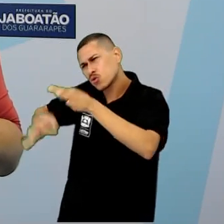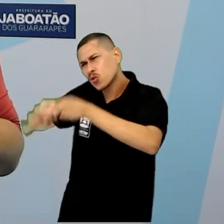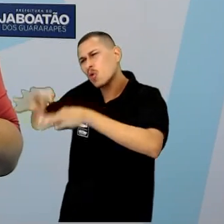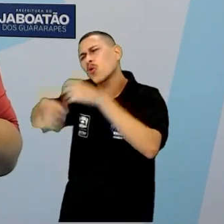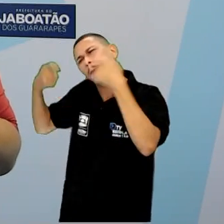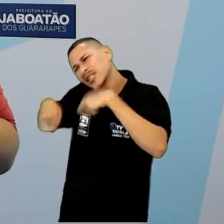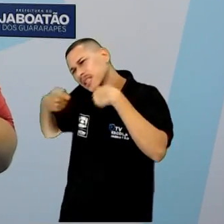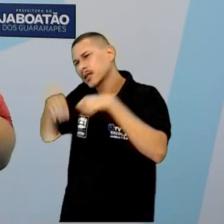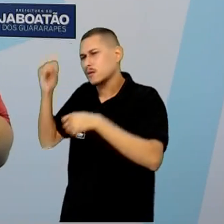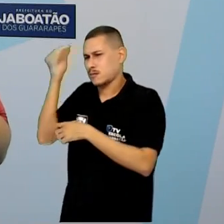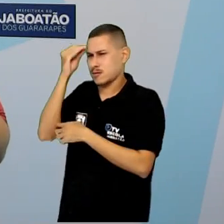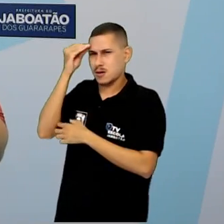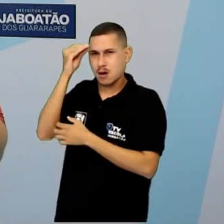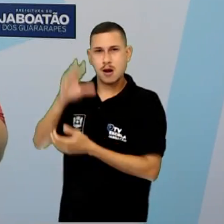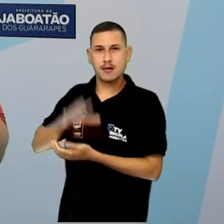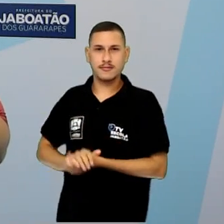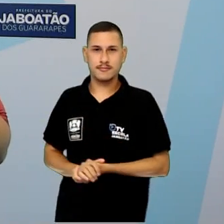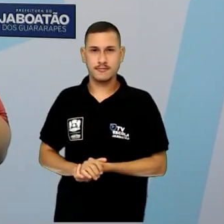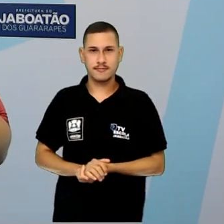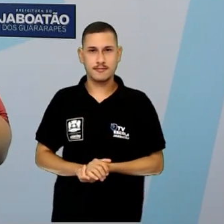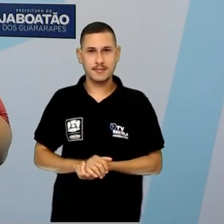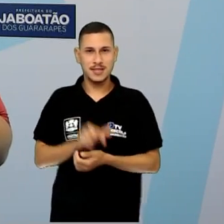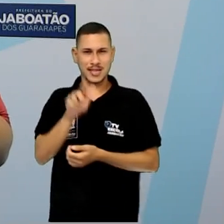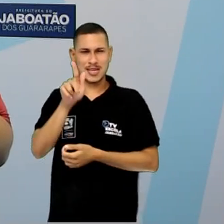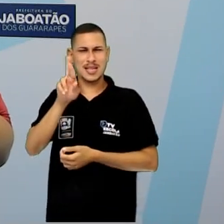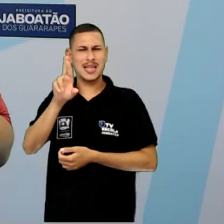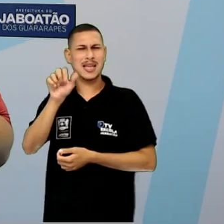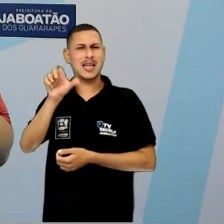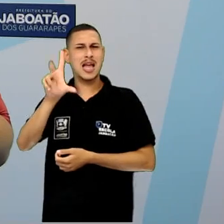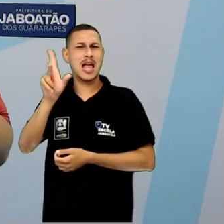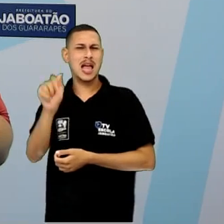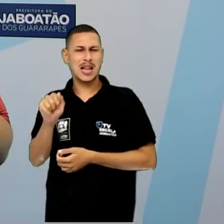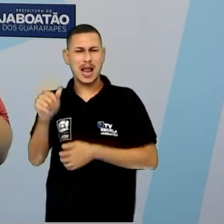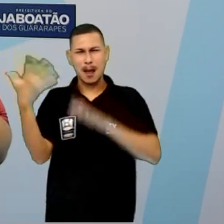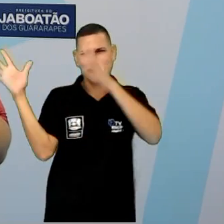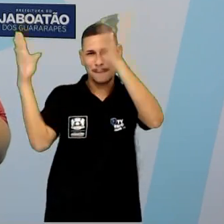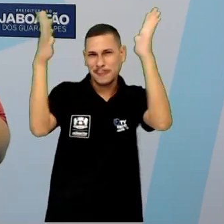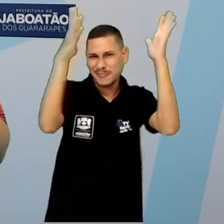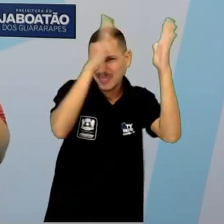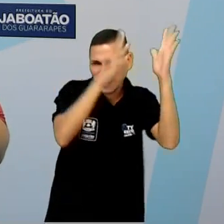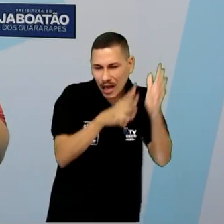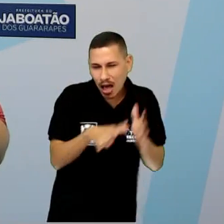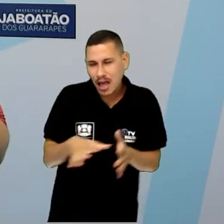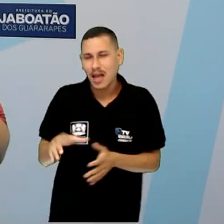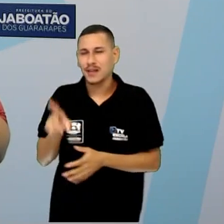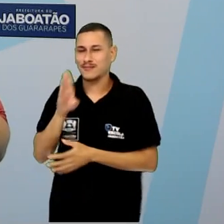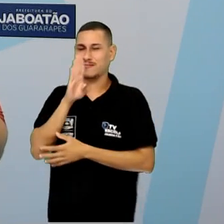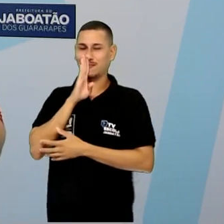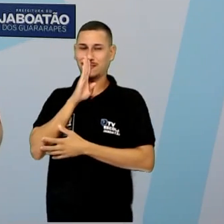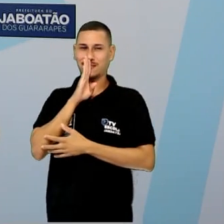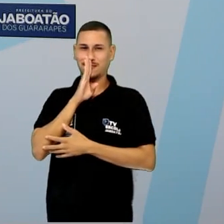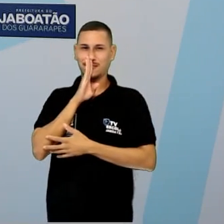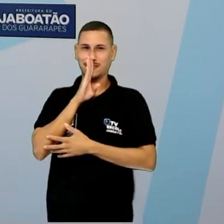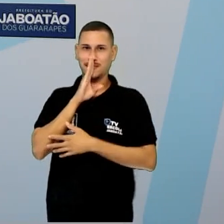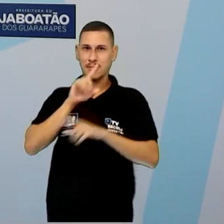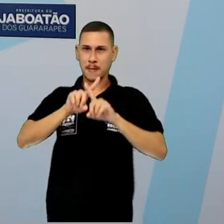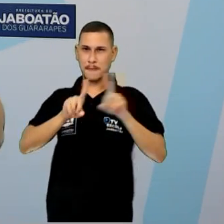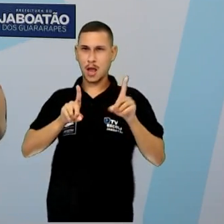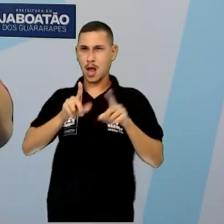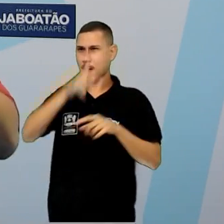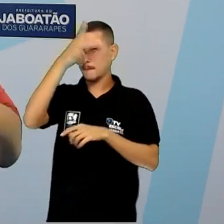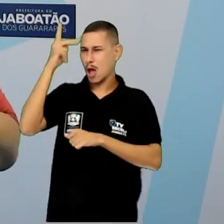tentar. Vó Gralha, toda orgulhosa, aplaudia silenciosa. Um grande alvoroço